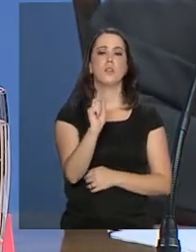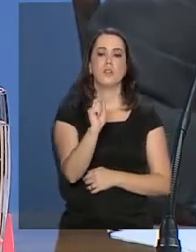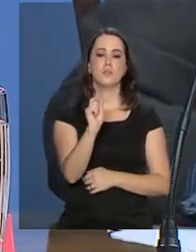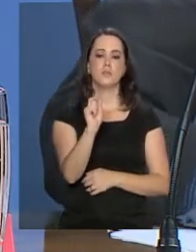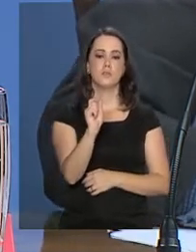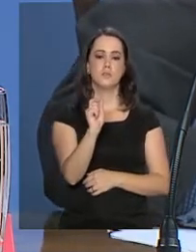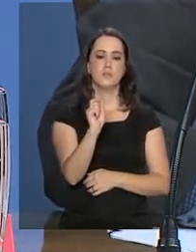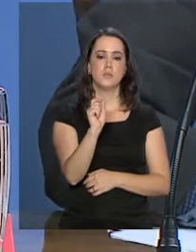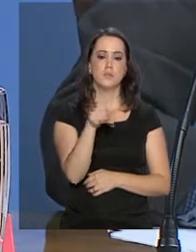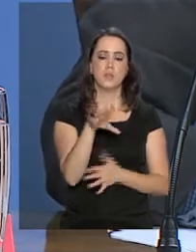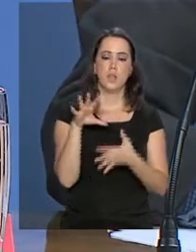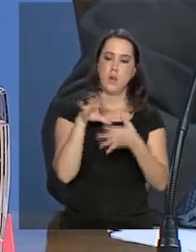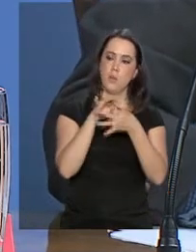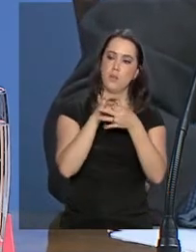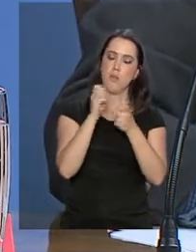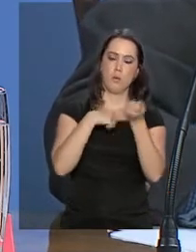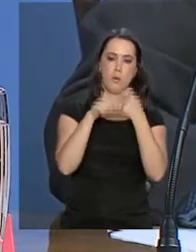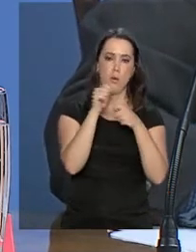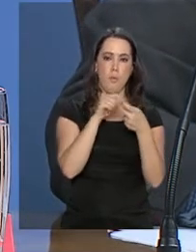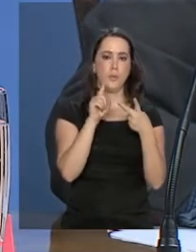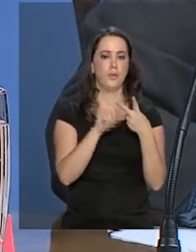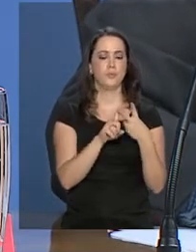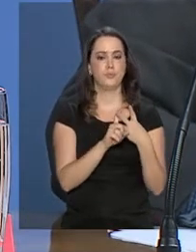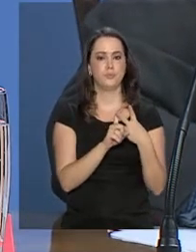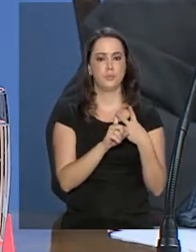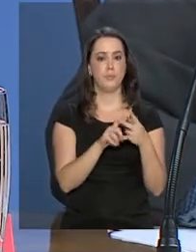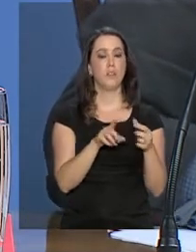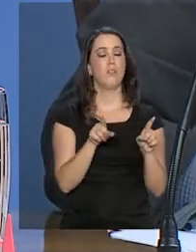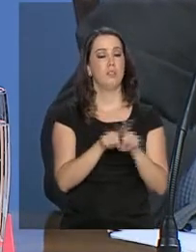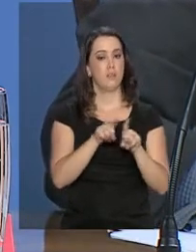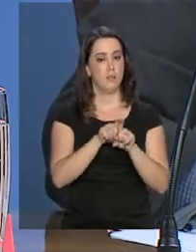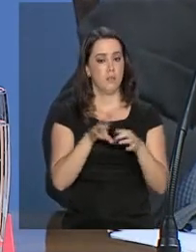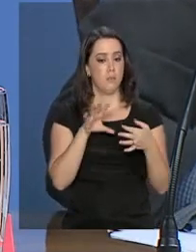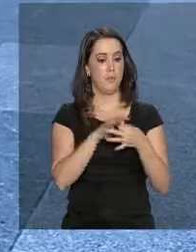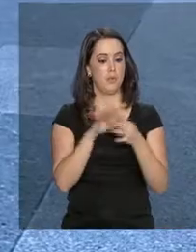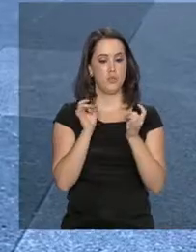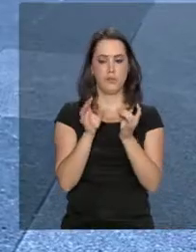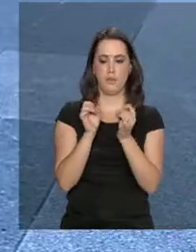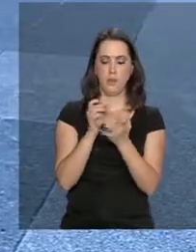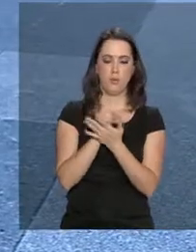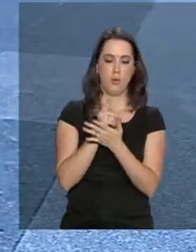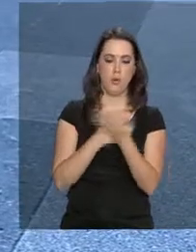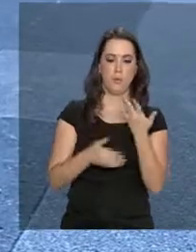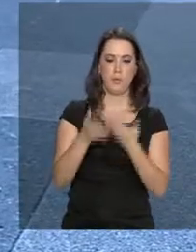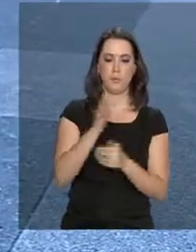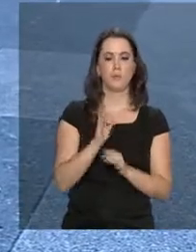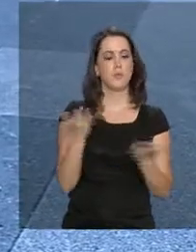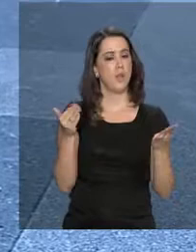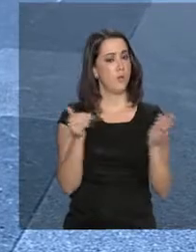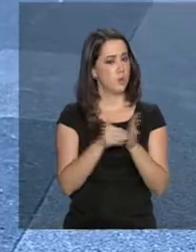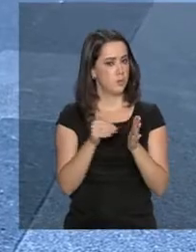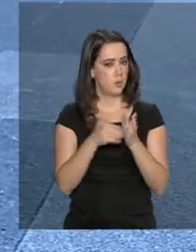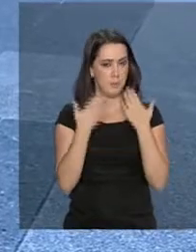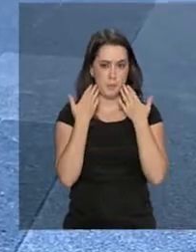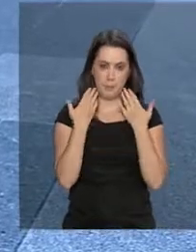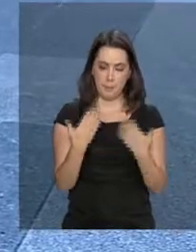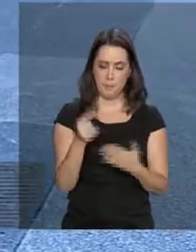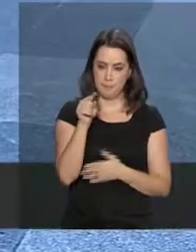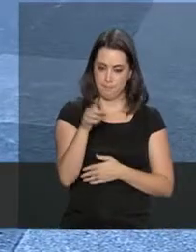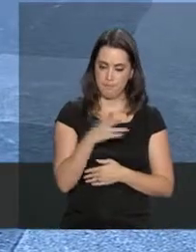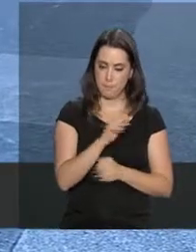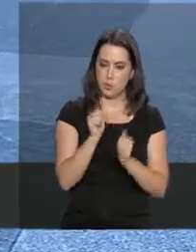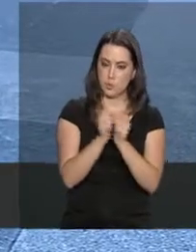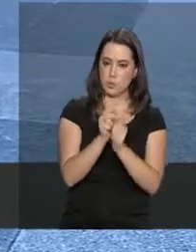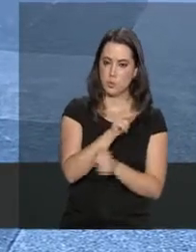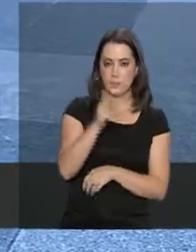integração econômica e integração comercial será a última participação de michel temer no encontro